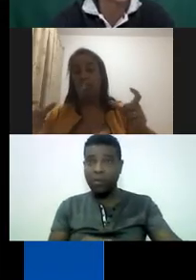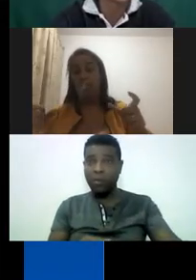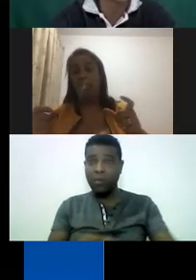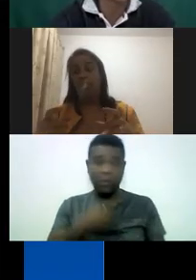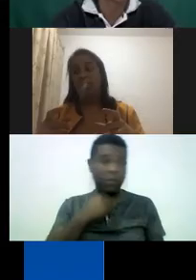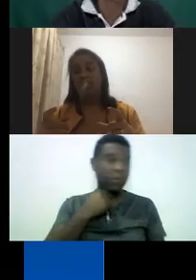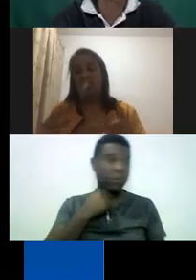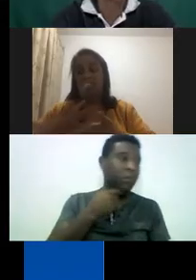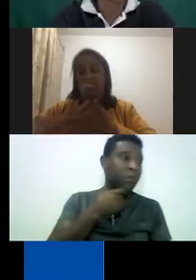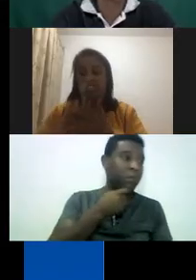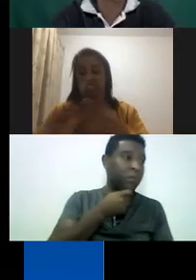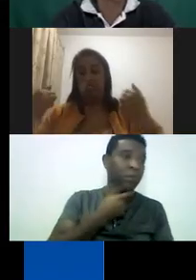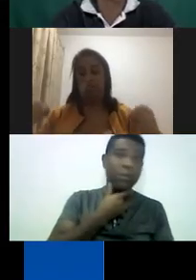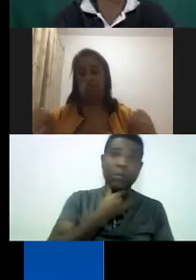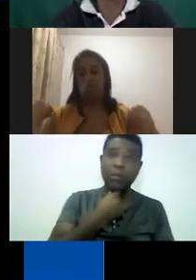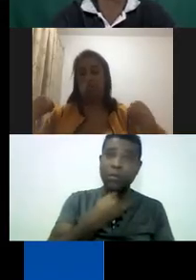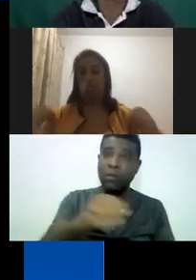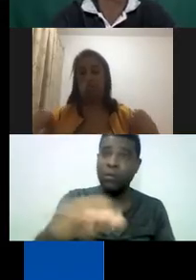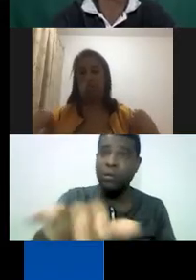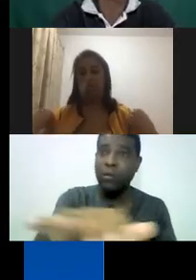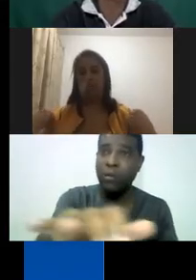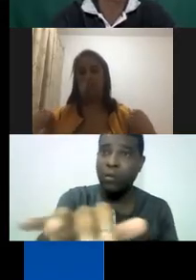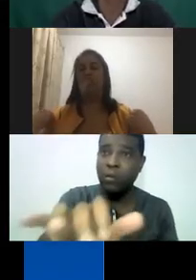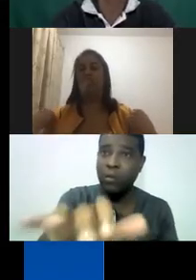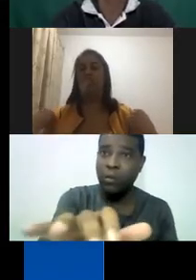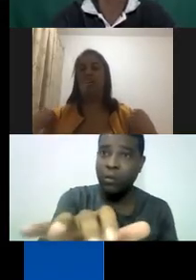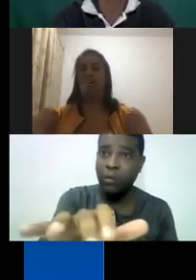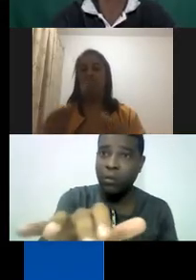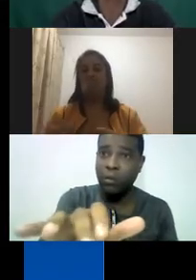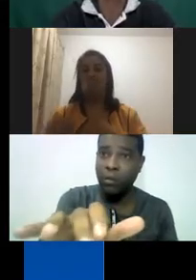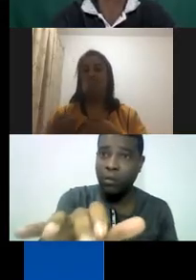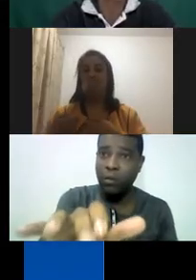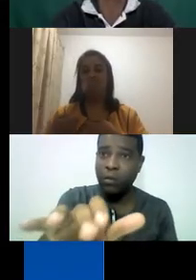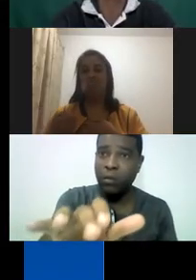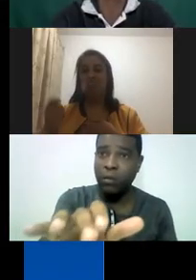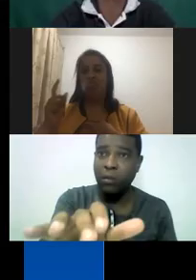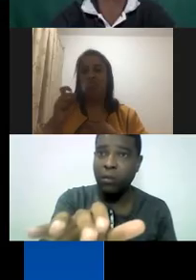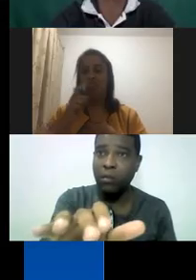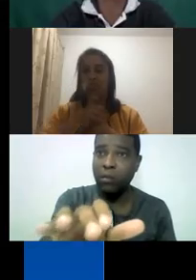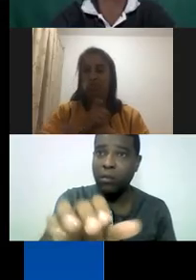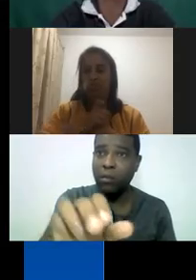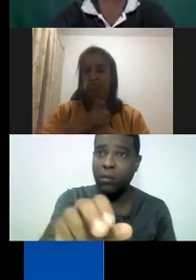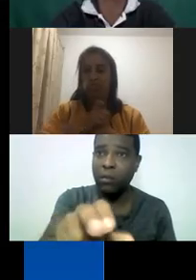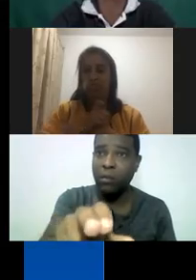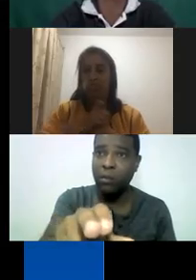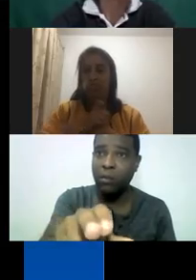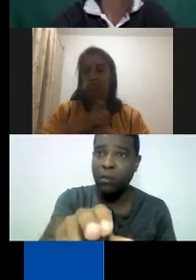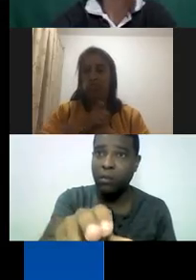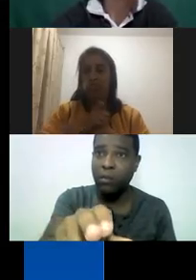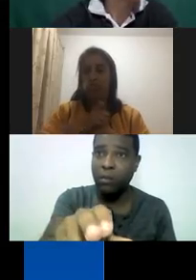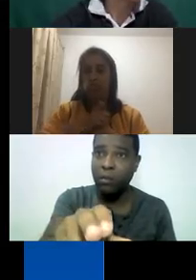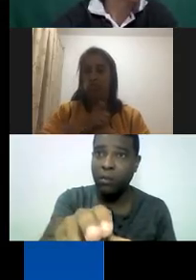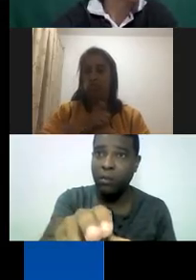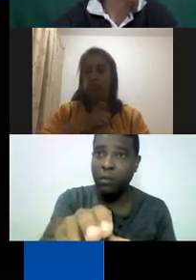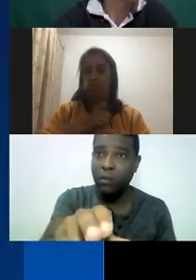mais limita a minha rotação da coluna cervical. A gente já tinha visto isso quando falou do ombro, né? Se você se